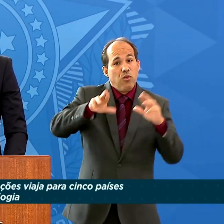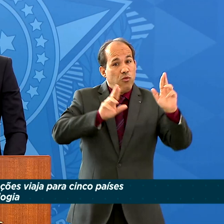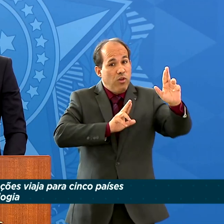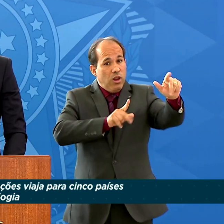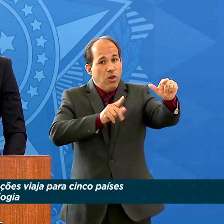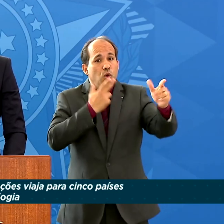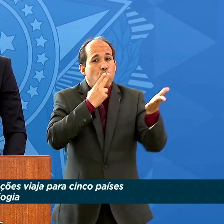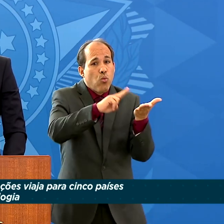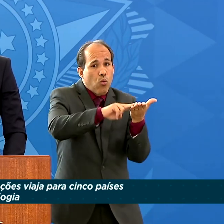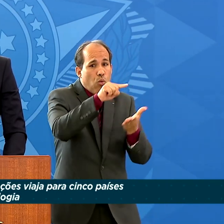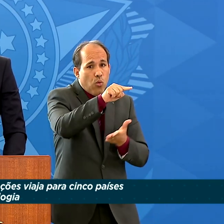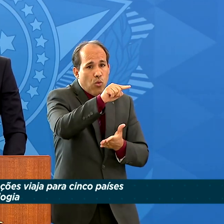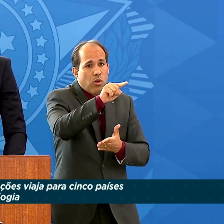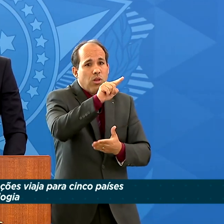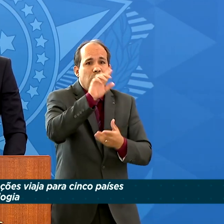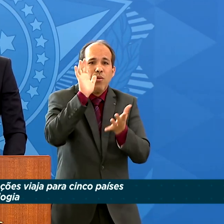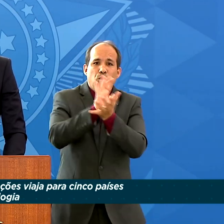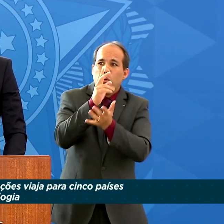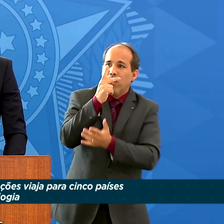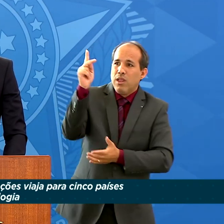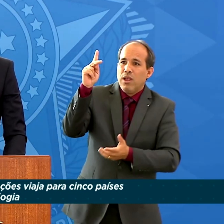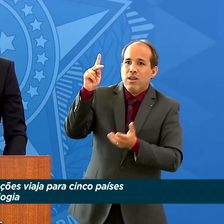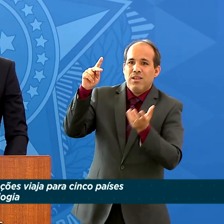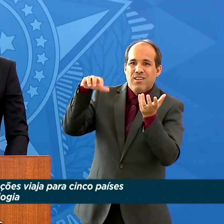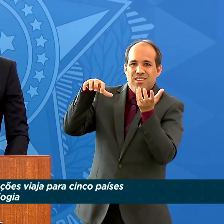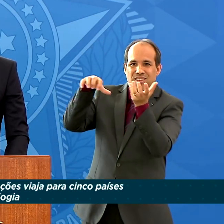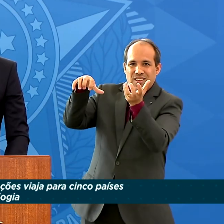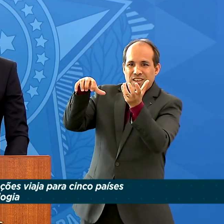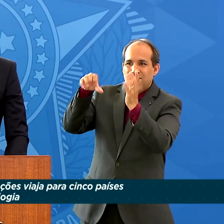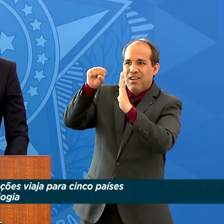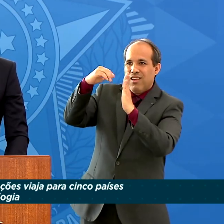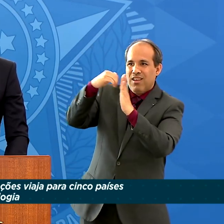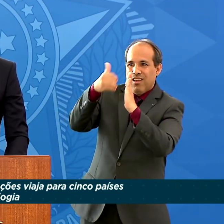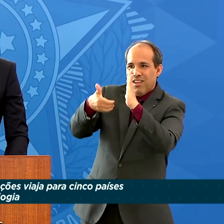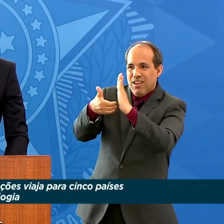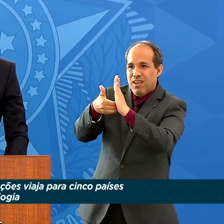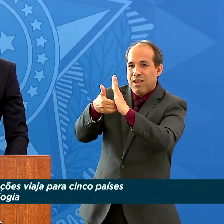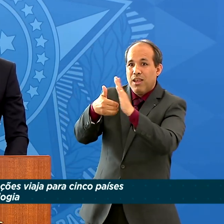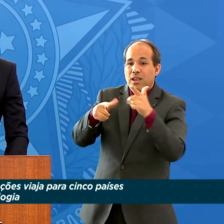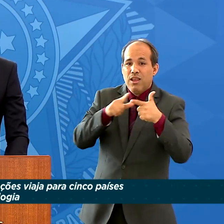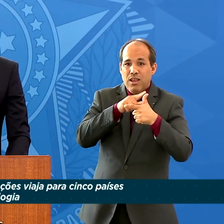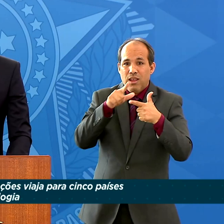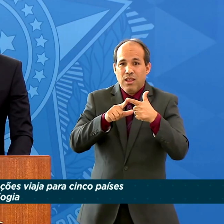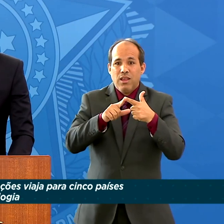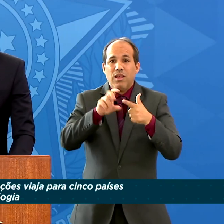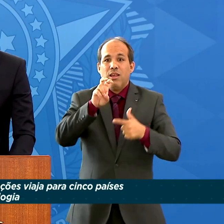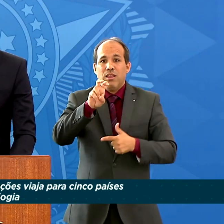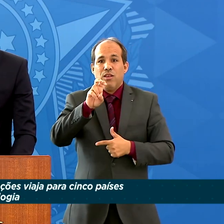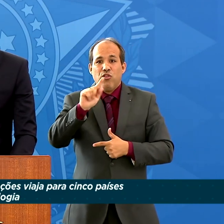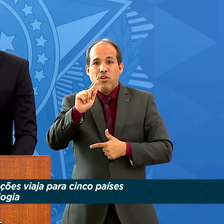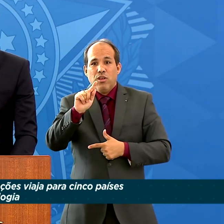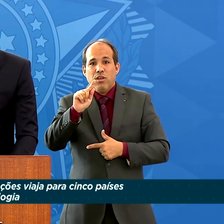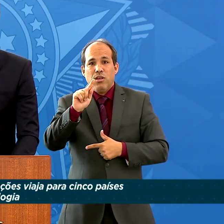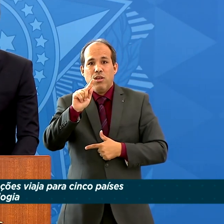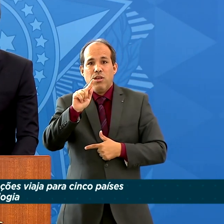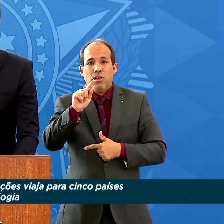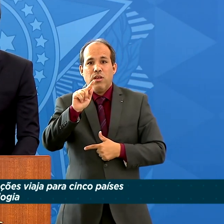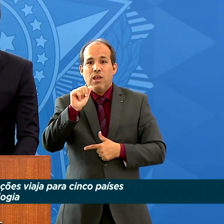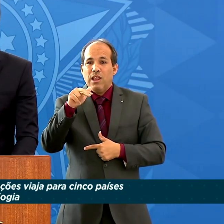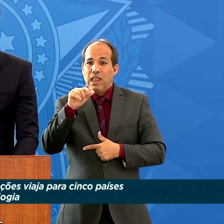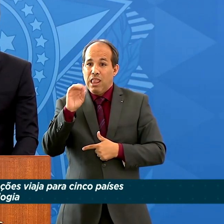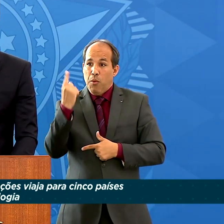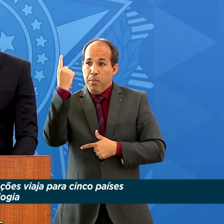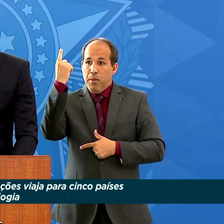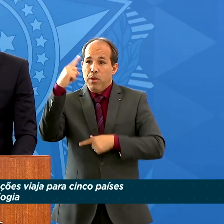que vai para a Câmara e para o Senado, depois da Anatel, 5G vai para o TCU. O TCU